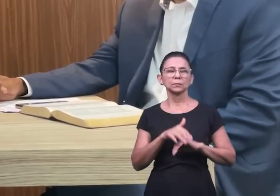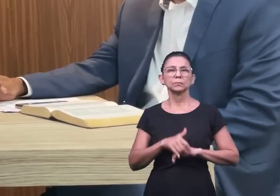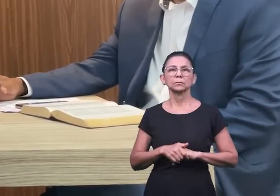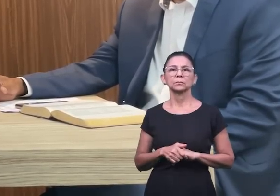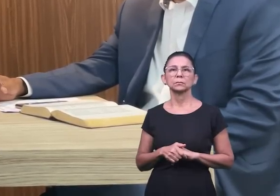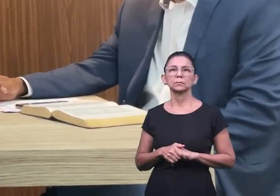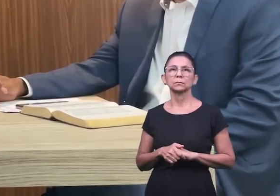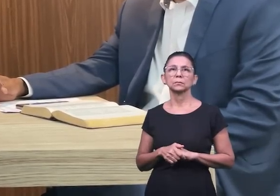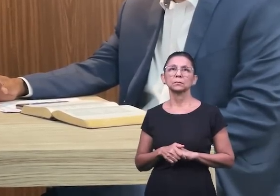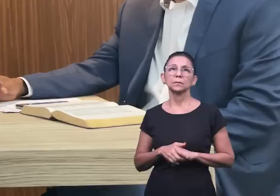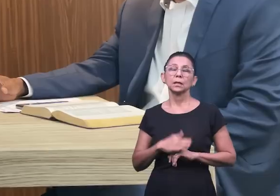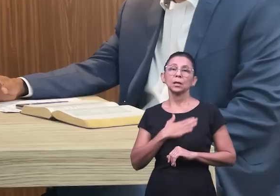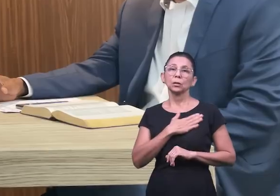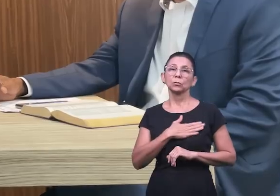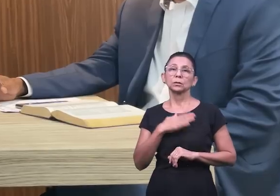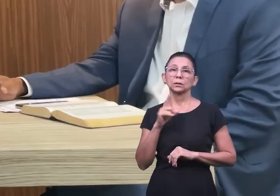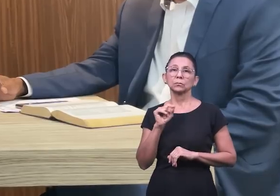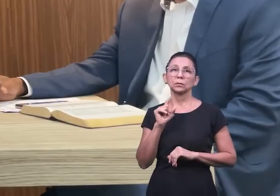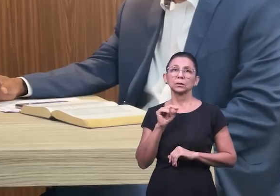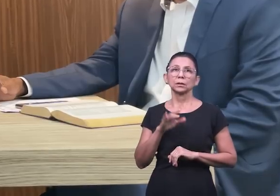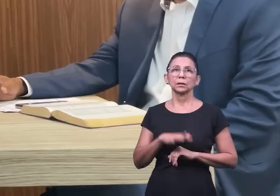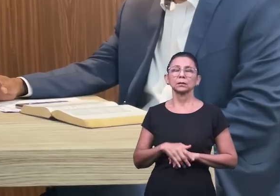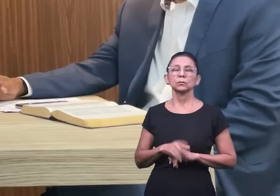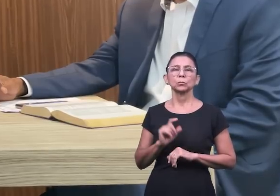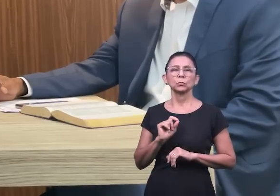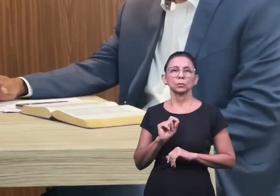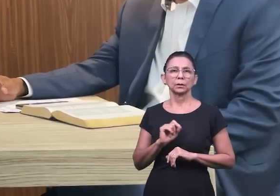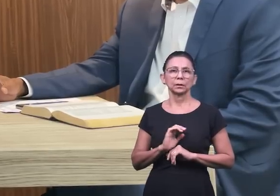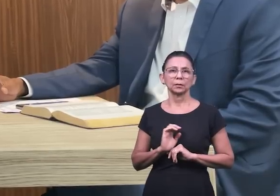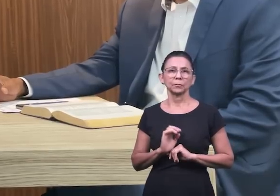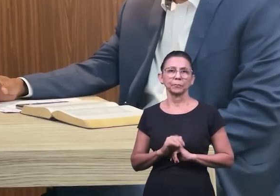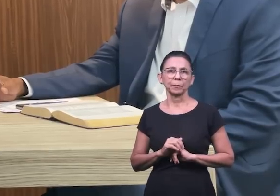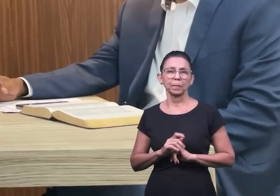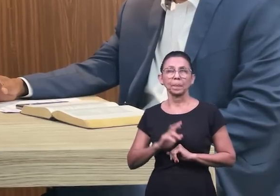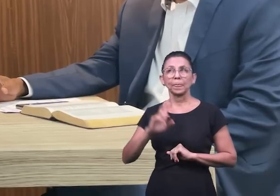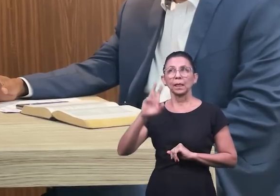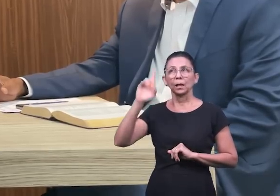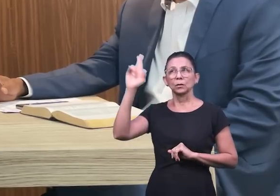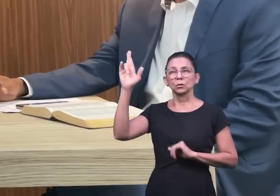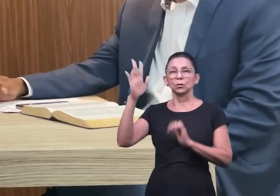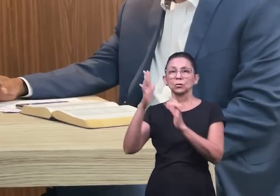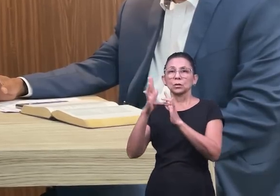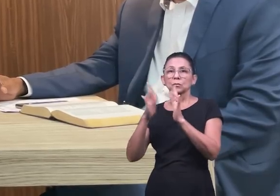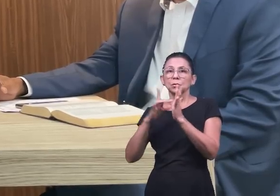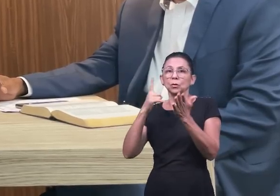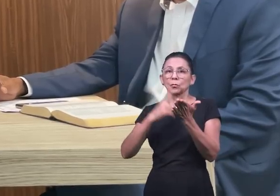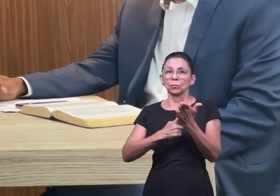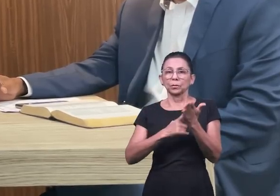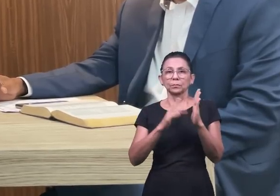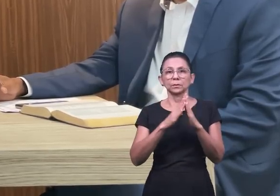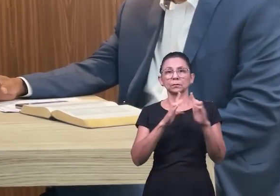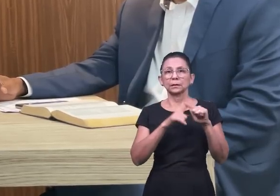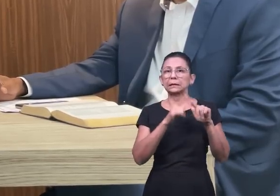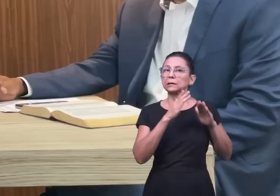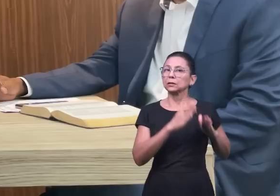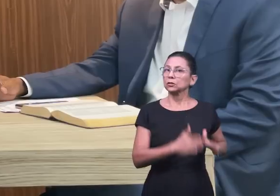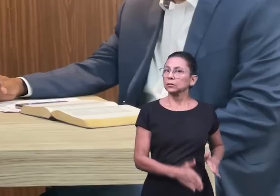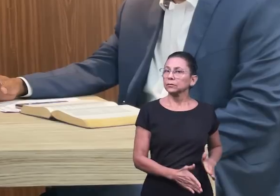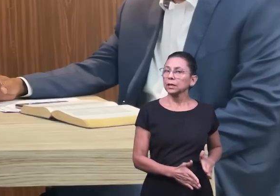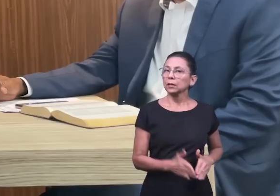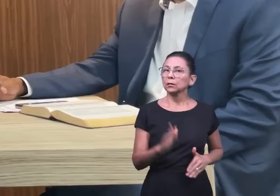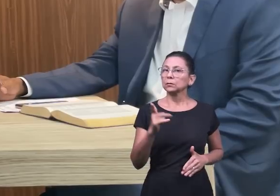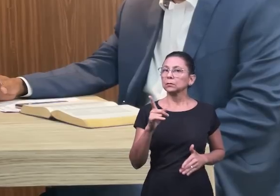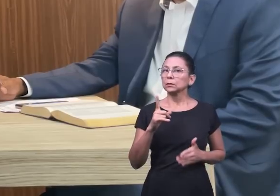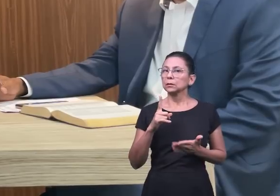muito perfeita, mas nós gostaríamos de destacar sobre o compromisso do Senhor com a igreja, com a igreja fiel. O Senhor não